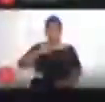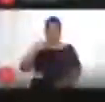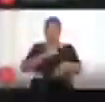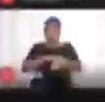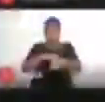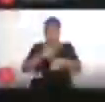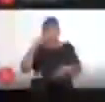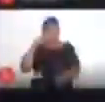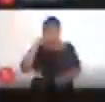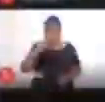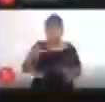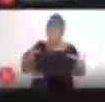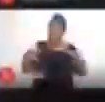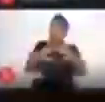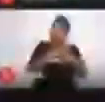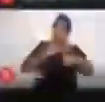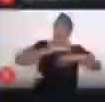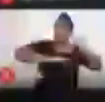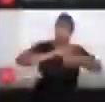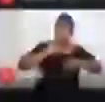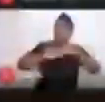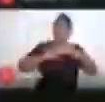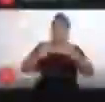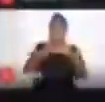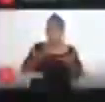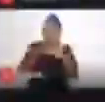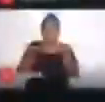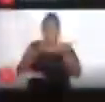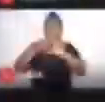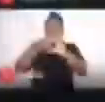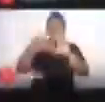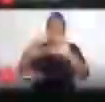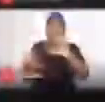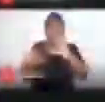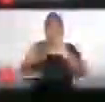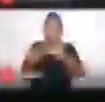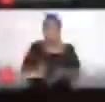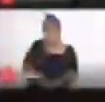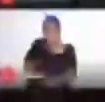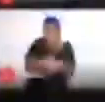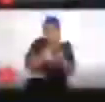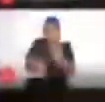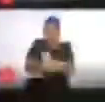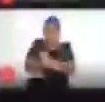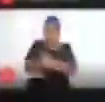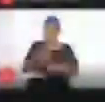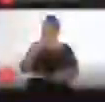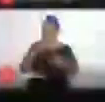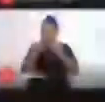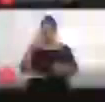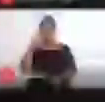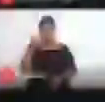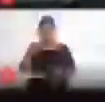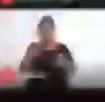vejo a categoria ofertando aí algo quase característico de um assistencialismo. É importante a gente